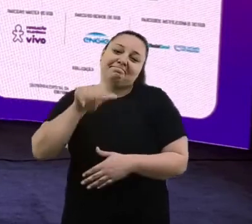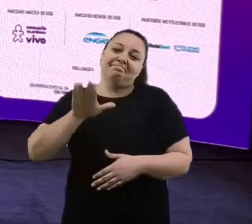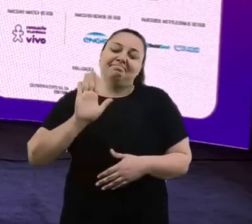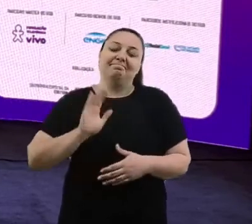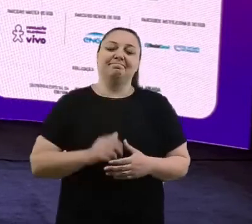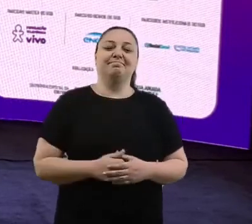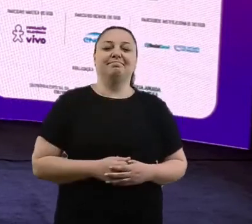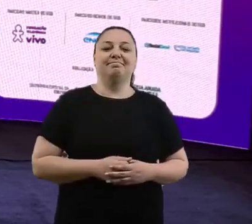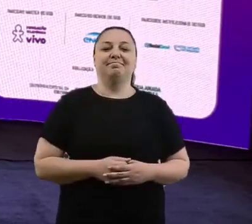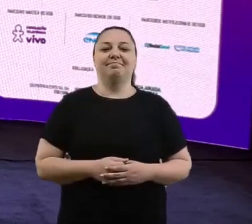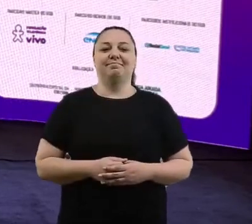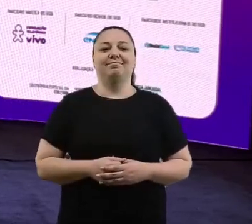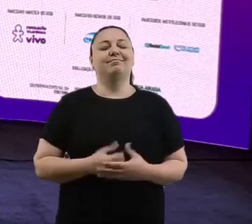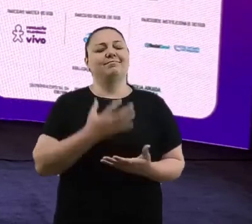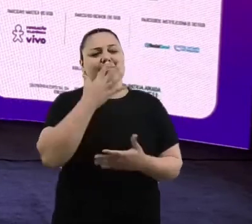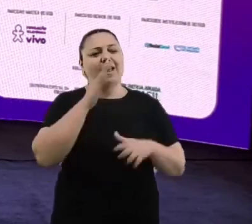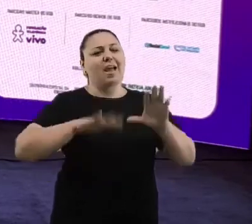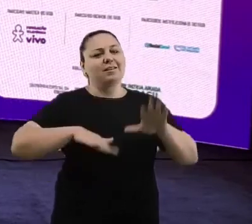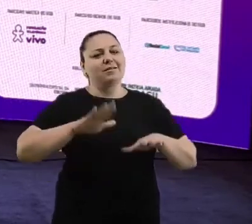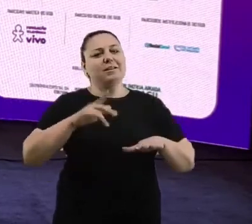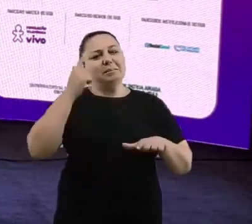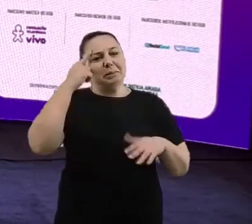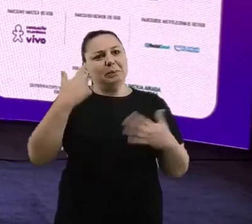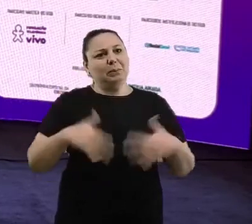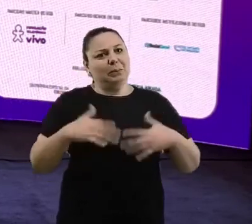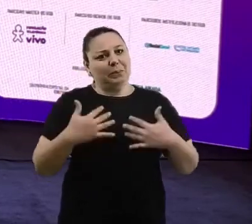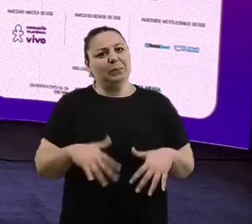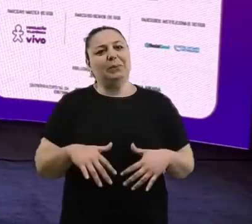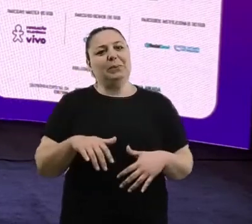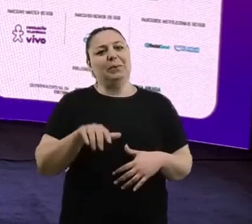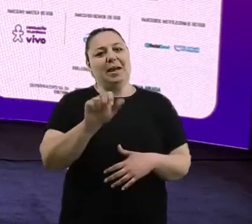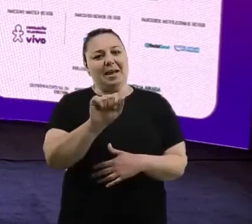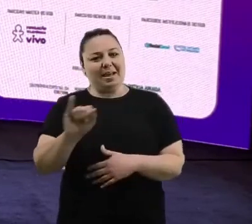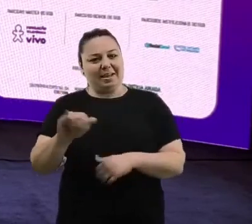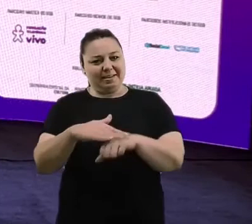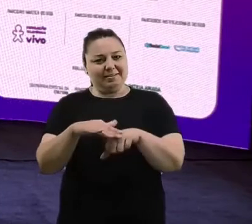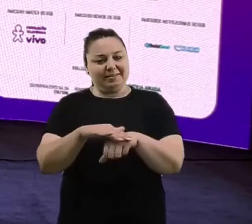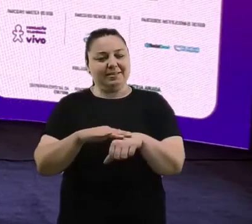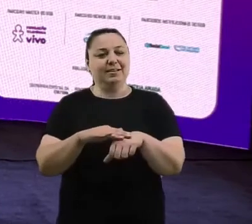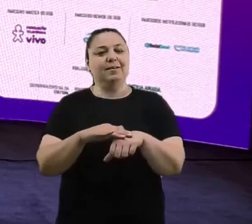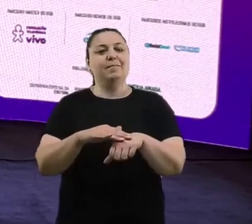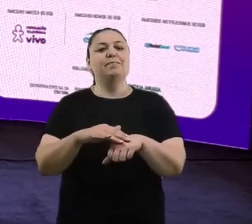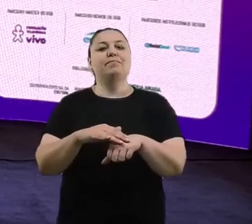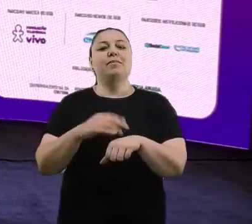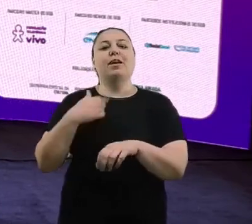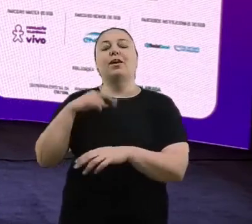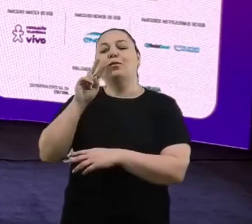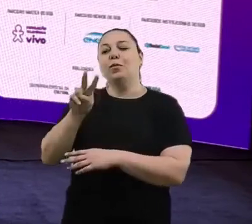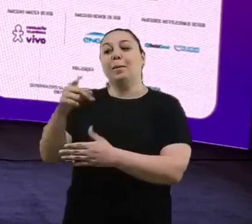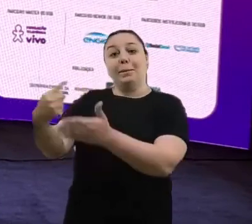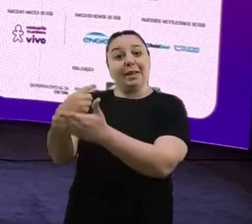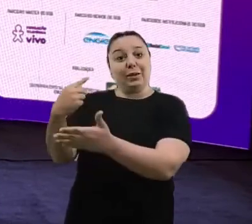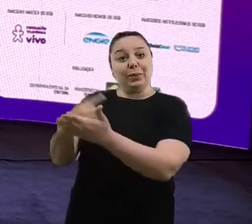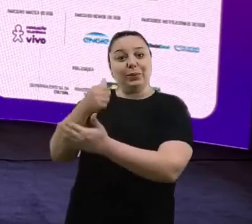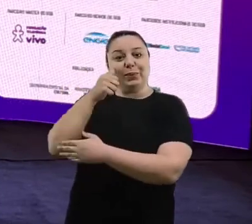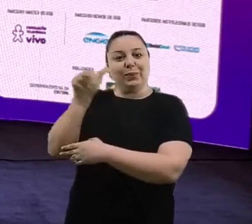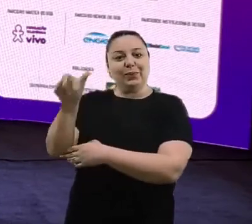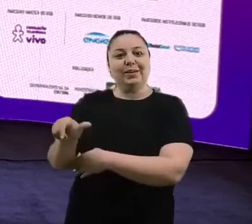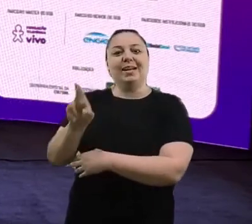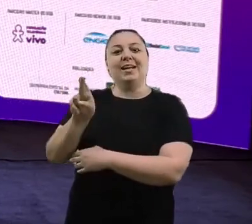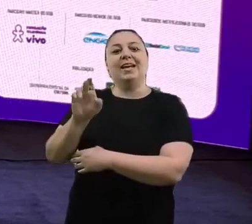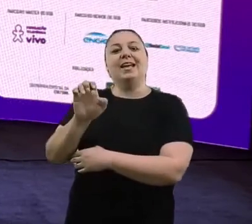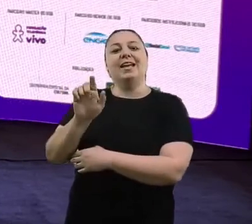de inteligência artificial para atender. Eu estou aqui com uma pergunta da Regina Panseri. Super obrigada, Regina. Que bom que você está conosco aqui. Ela